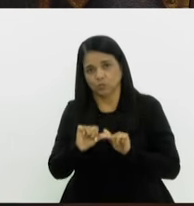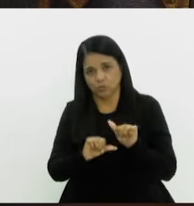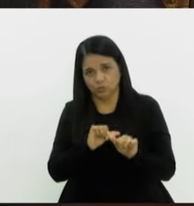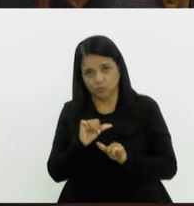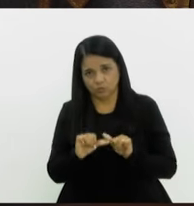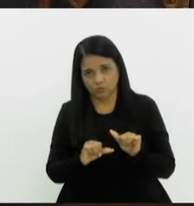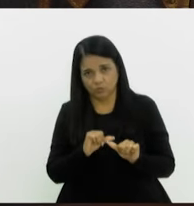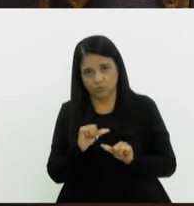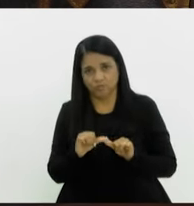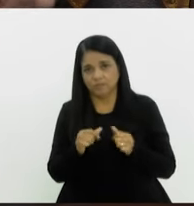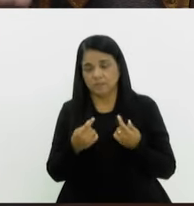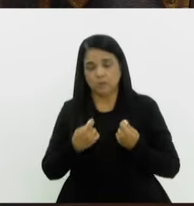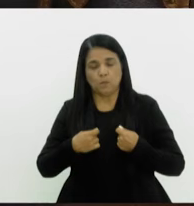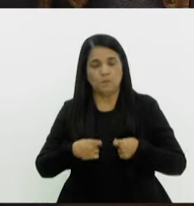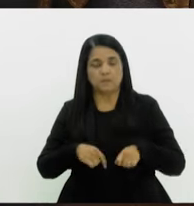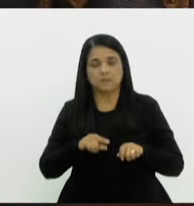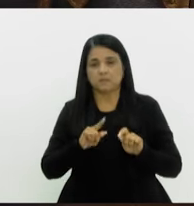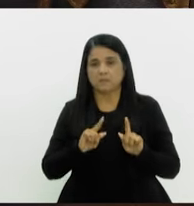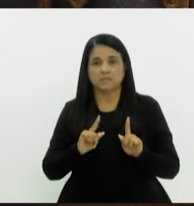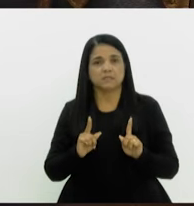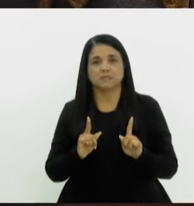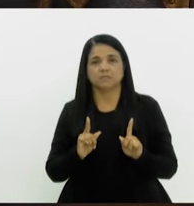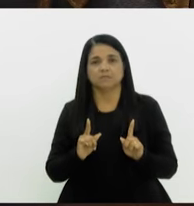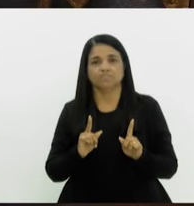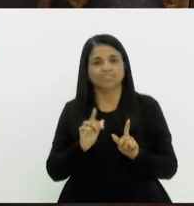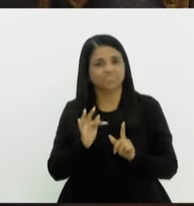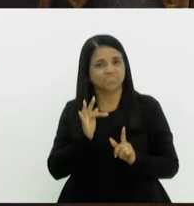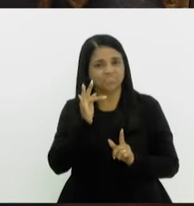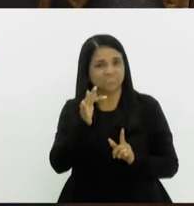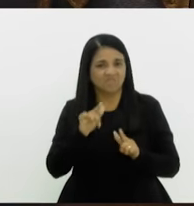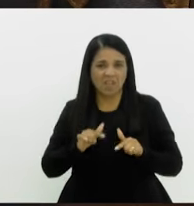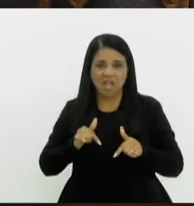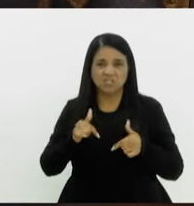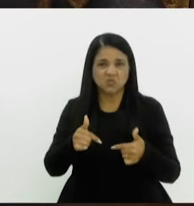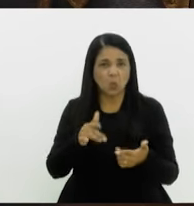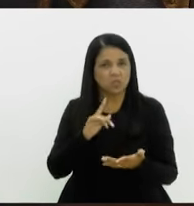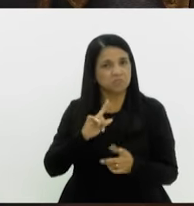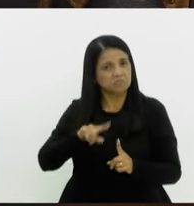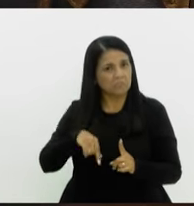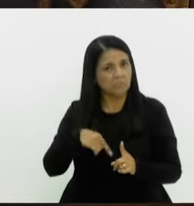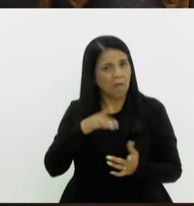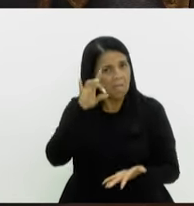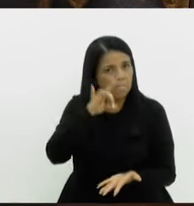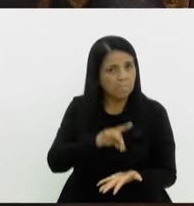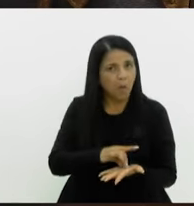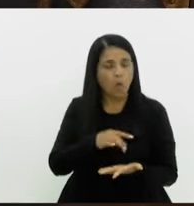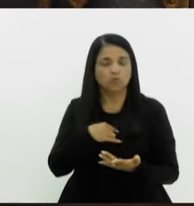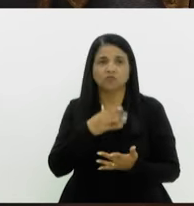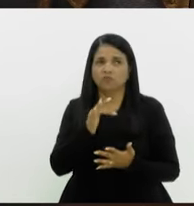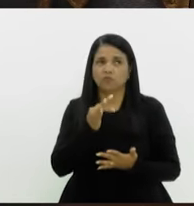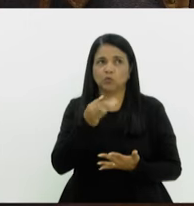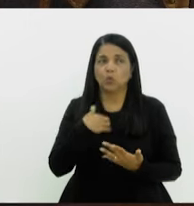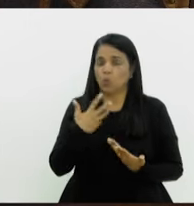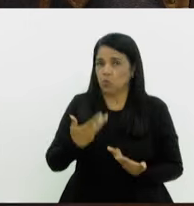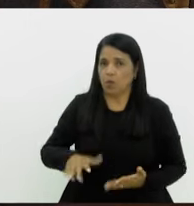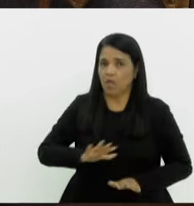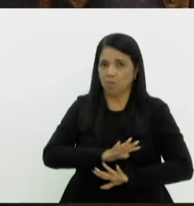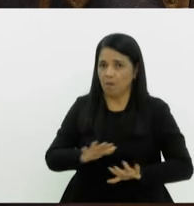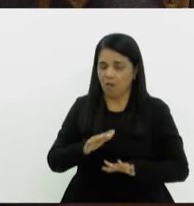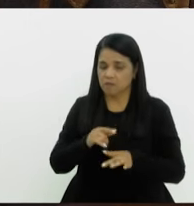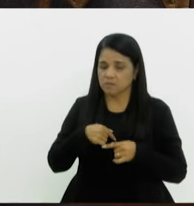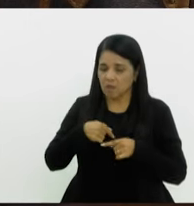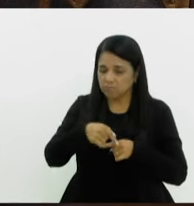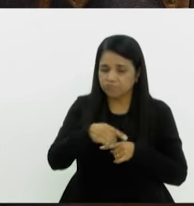a gente não precise mais ter ações afirmativas em algum futuro que eu espero que não não seja